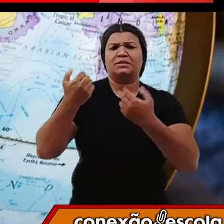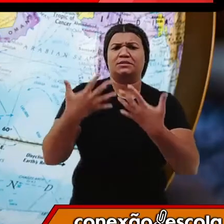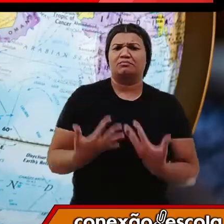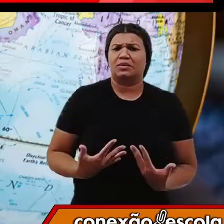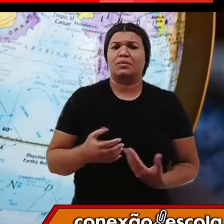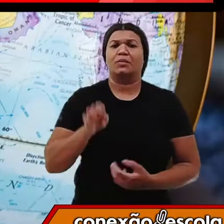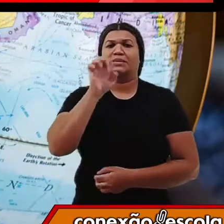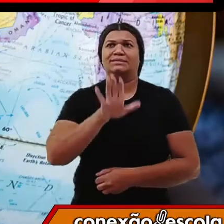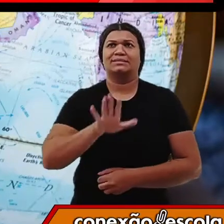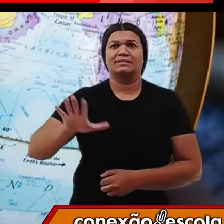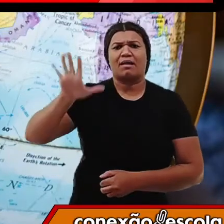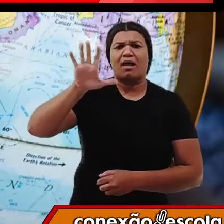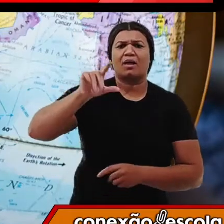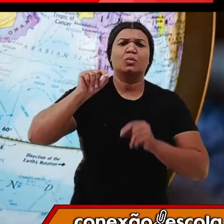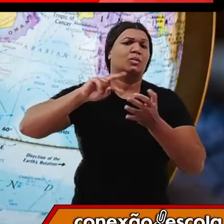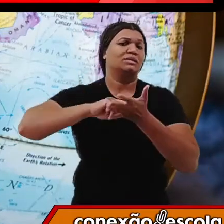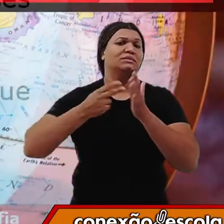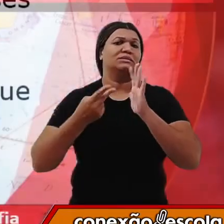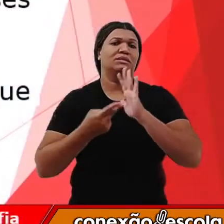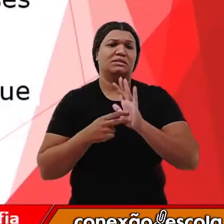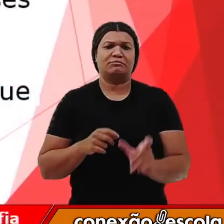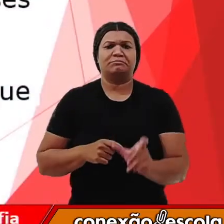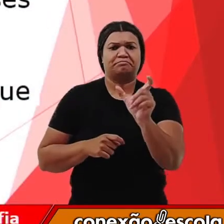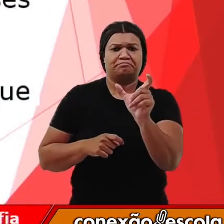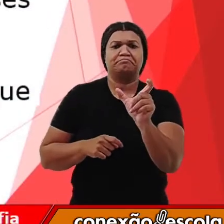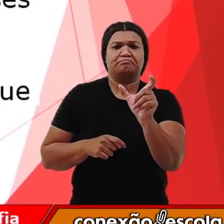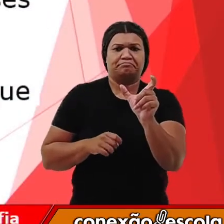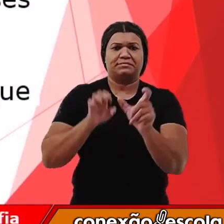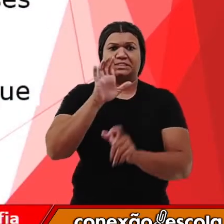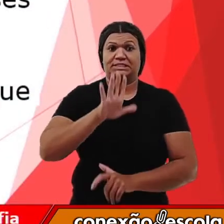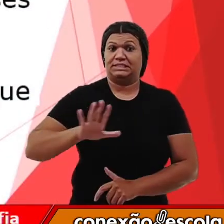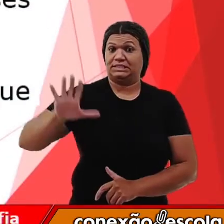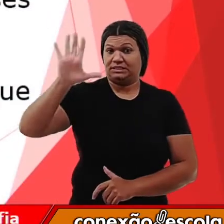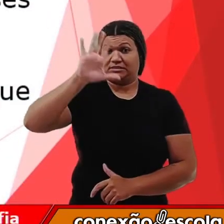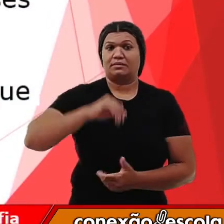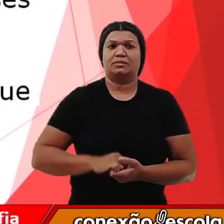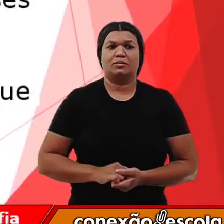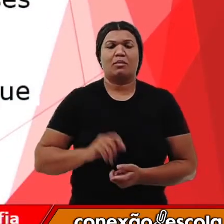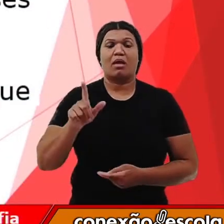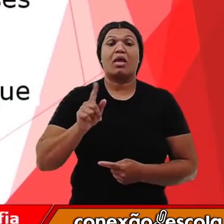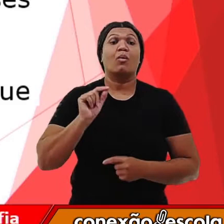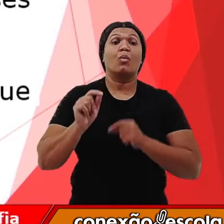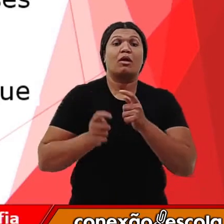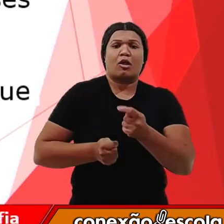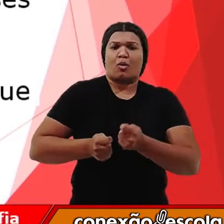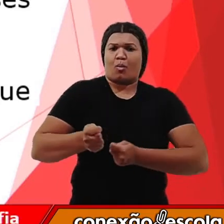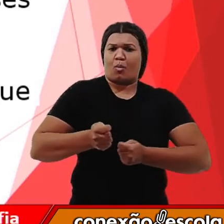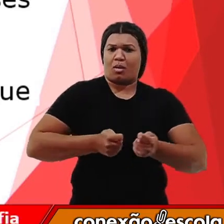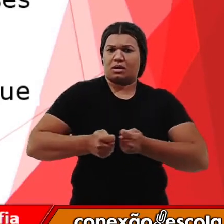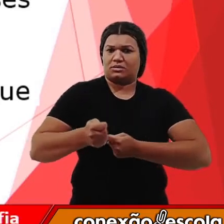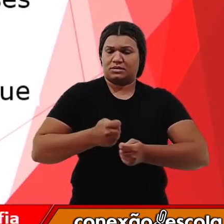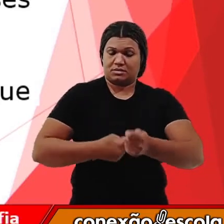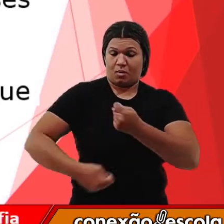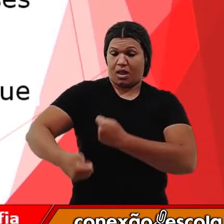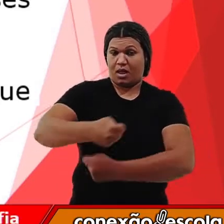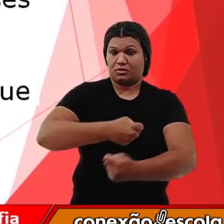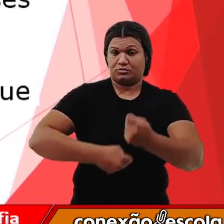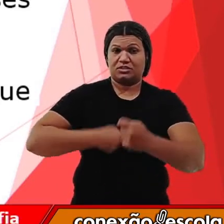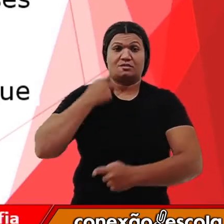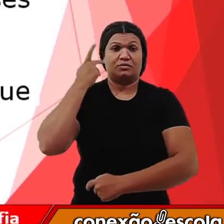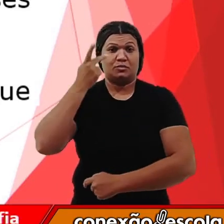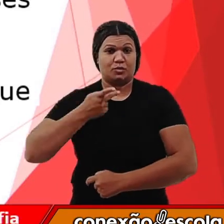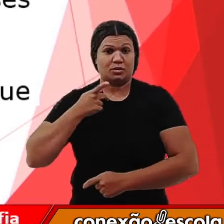mas o que é o Estado, né? Bom, o Estado é uma organização político, administrativa